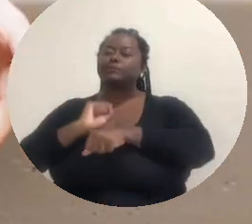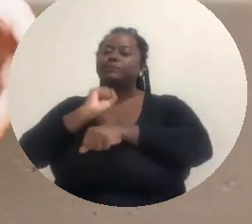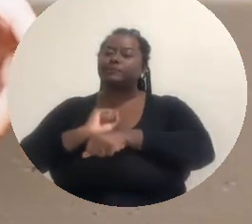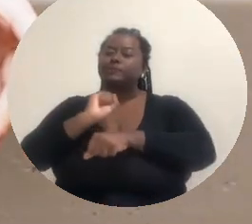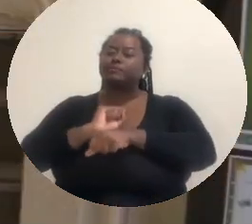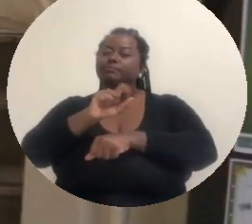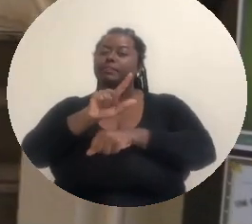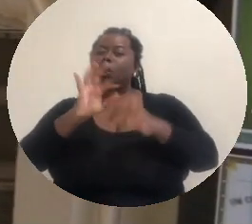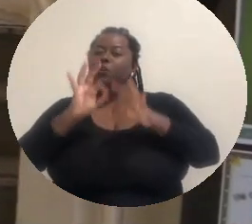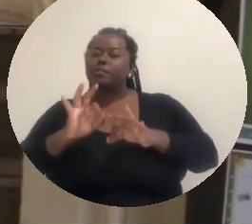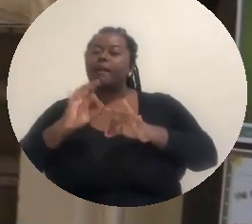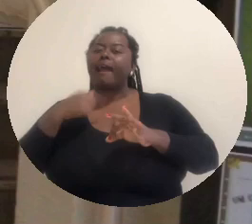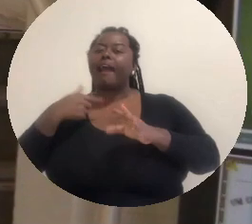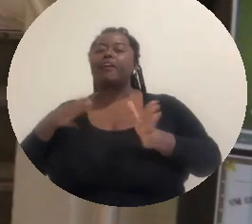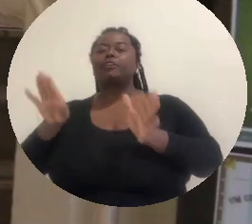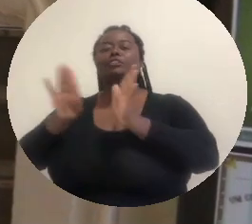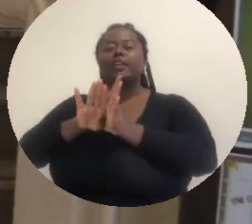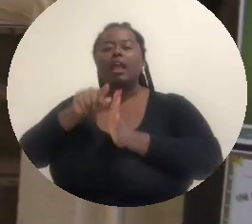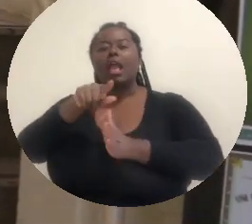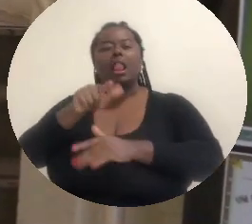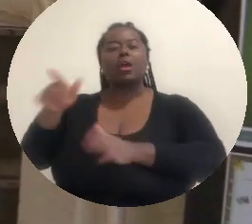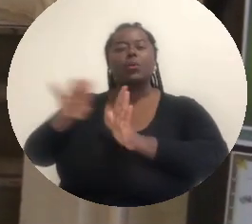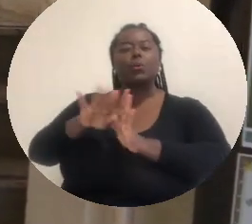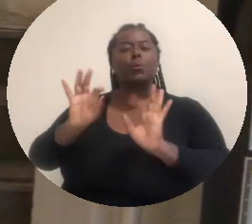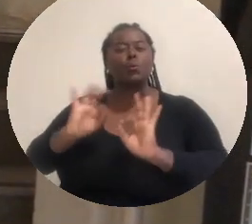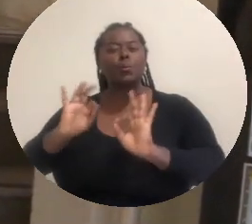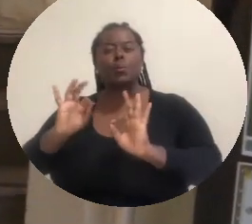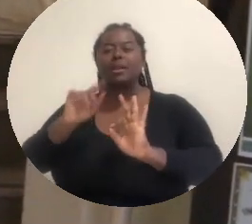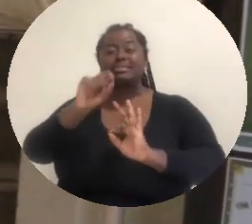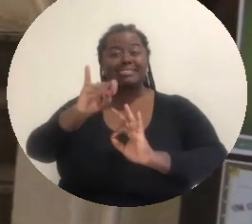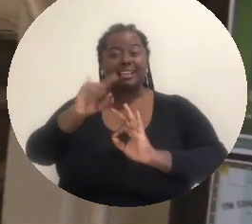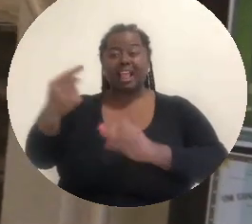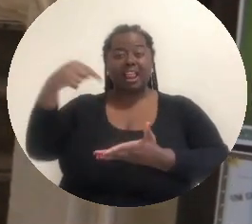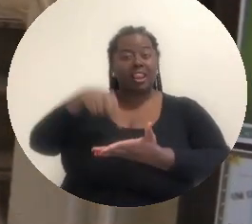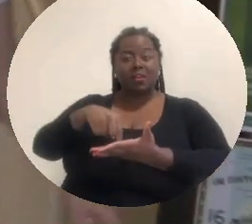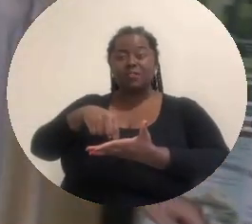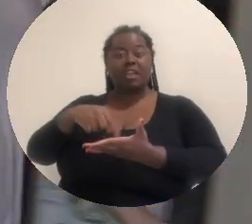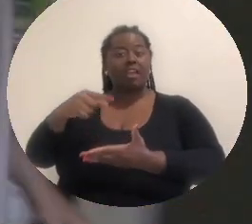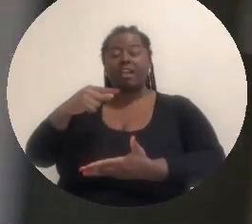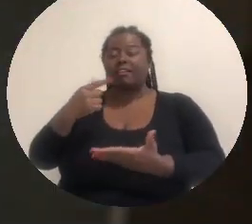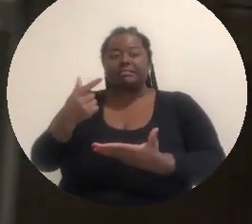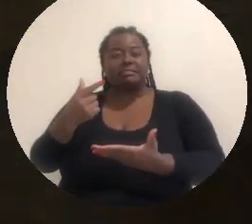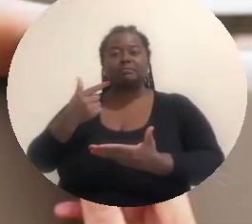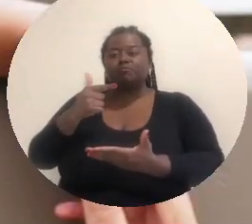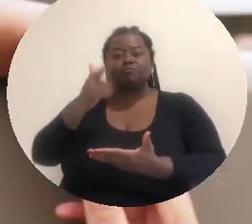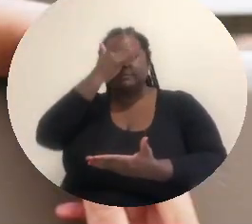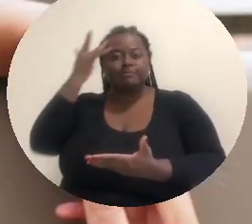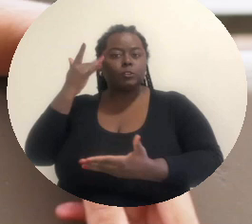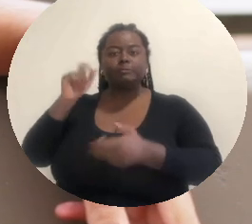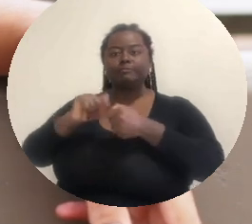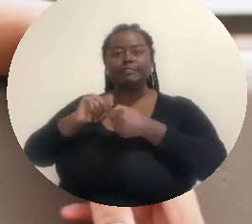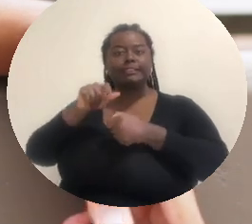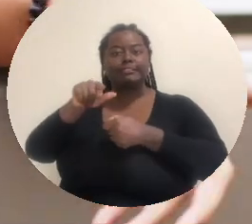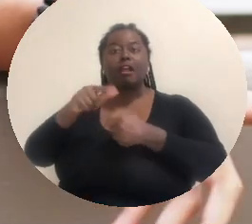ela confirmar, e aí eu chegar e ela não tá ali, e eu ficar nessa tensão de, meu Deus, cadê ela? Se ela não chegar, não vai ter ninguém pra fazer esse papel.